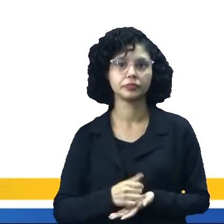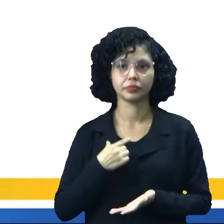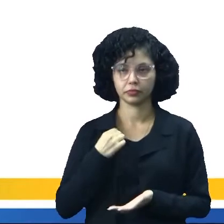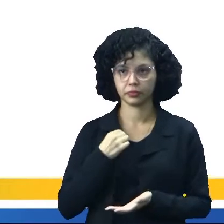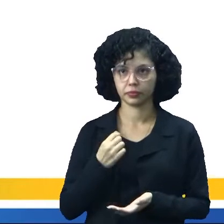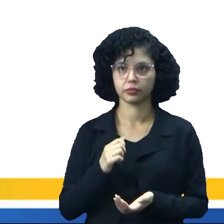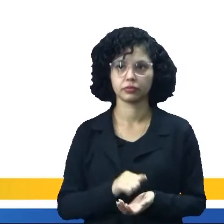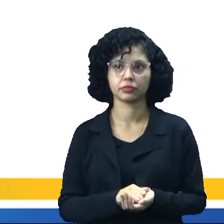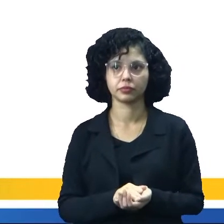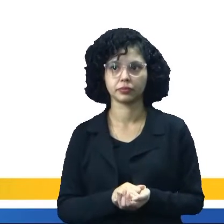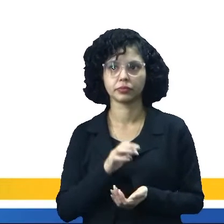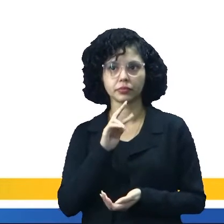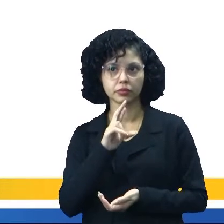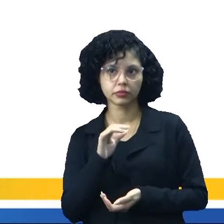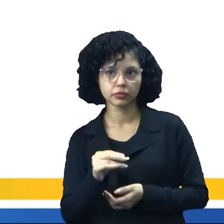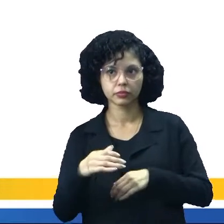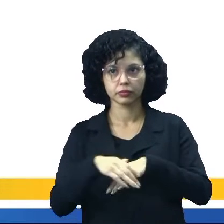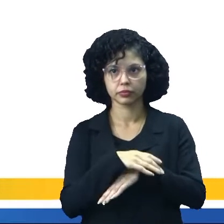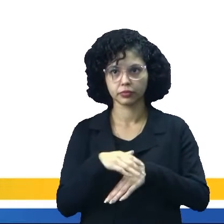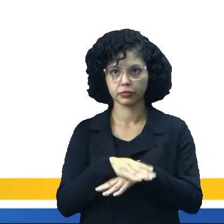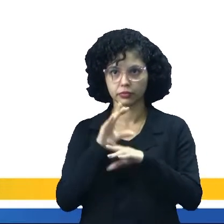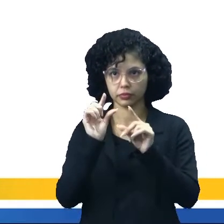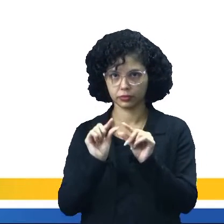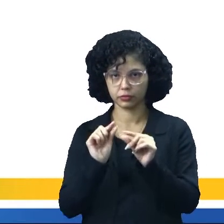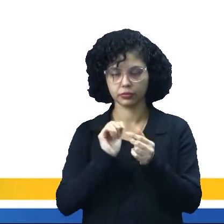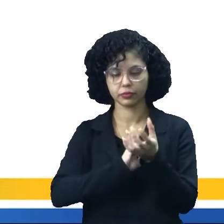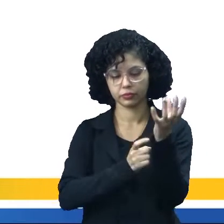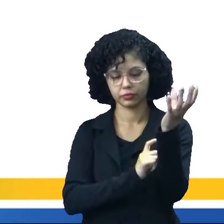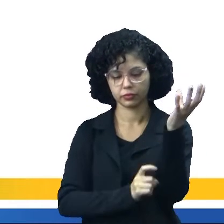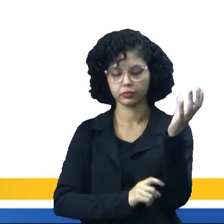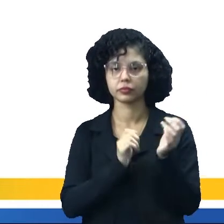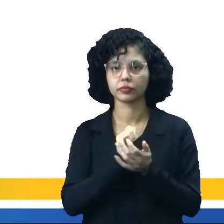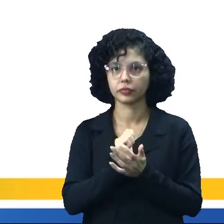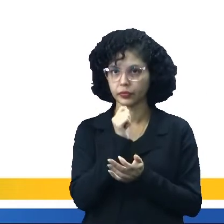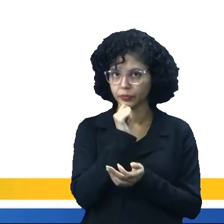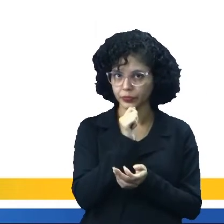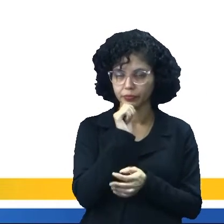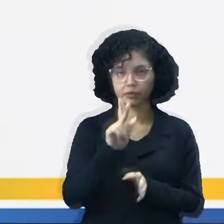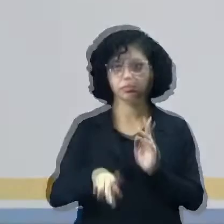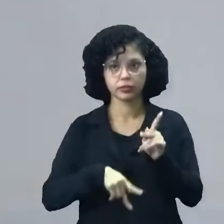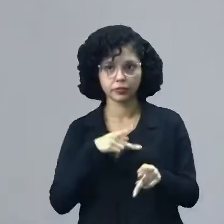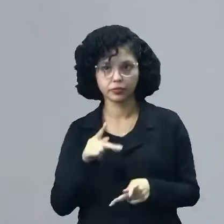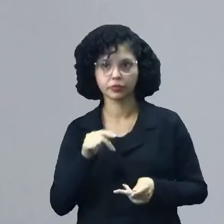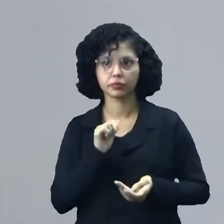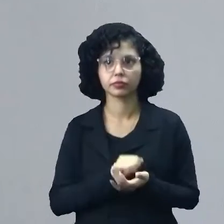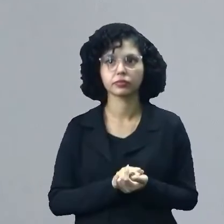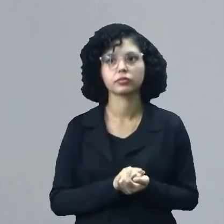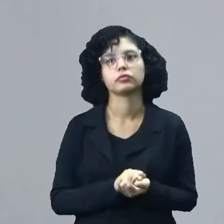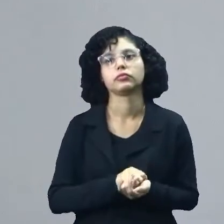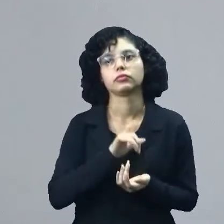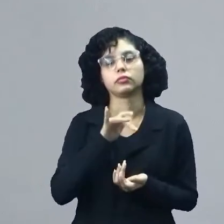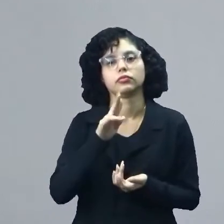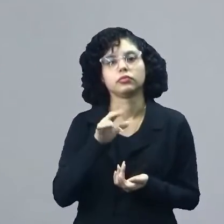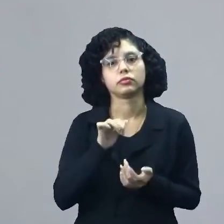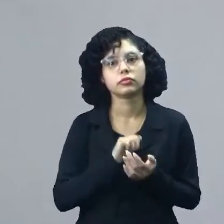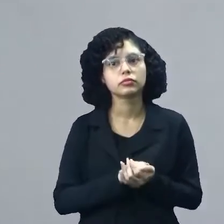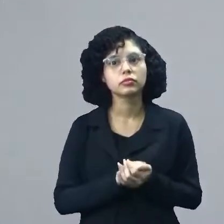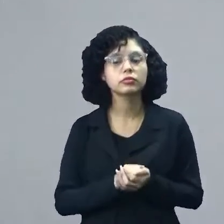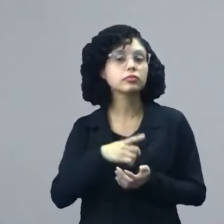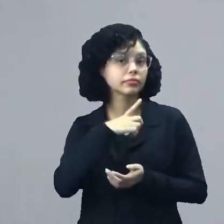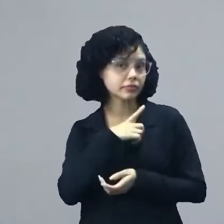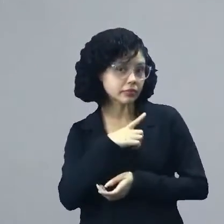roupas, tecidos, calçados e miudezas por borracha. Então, esses povos, os sírios e os libaneses,